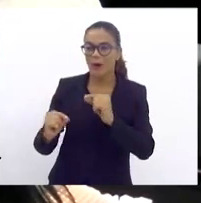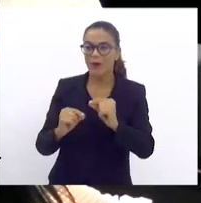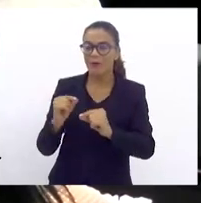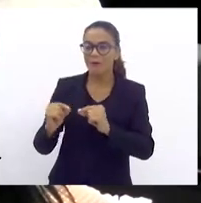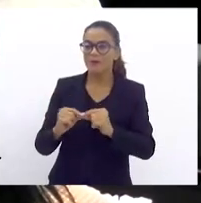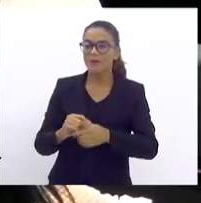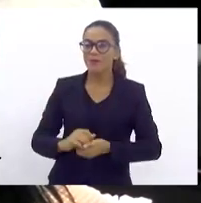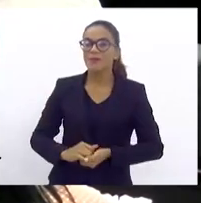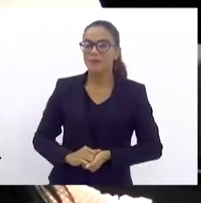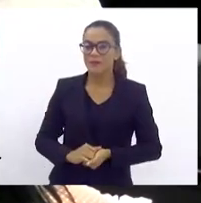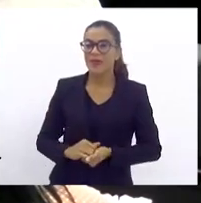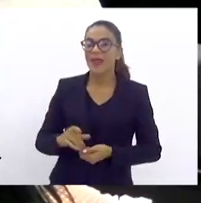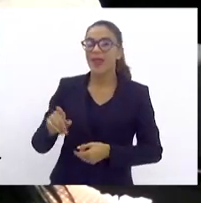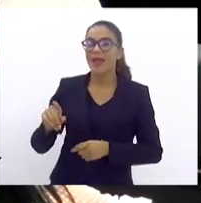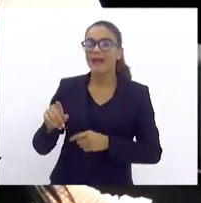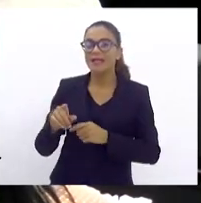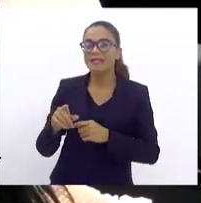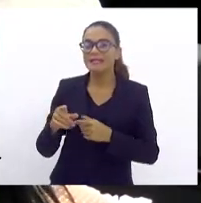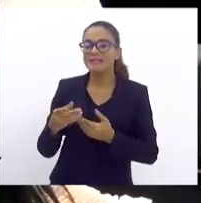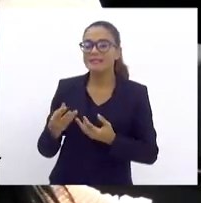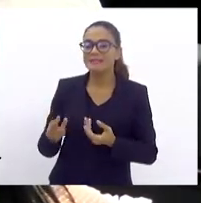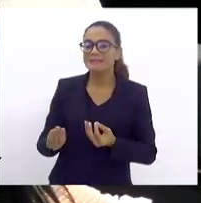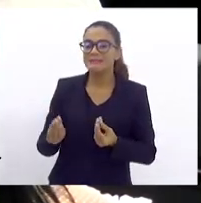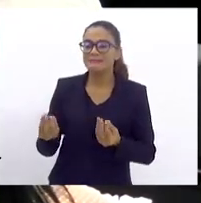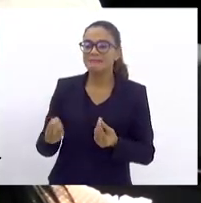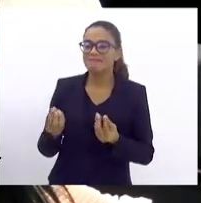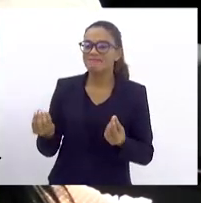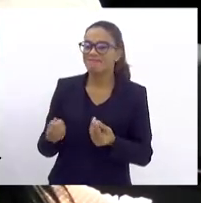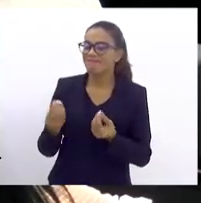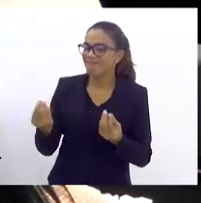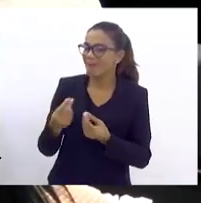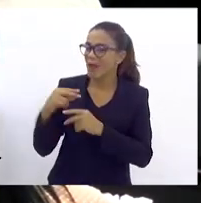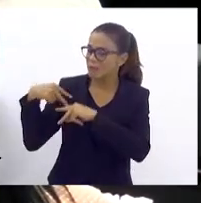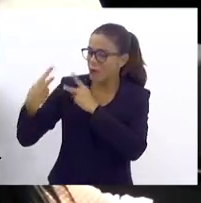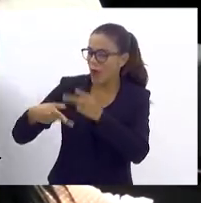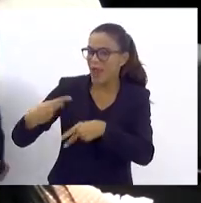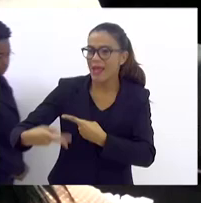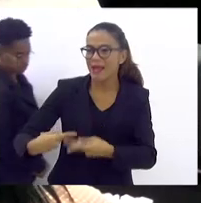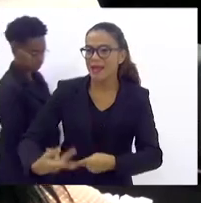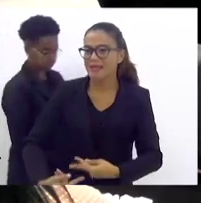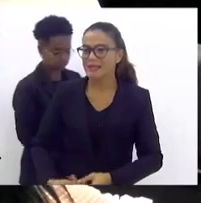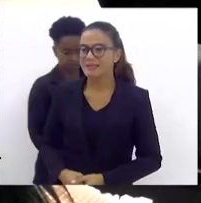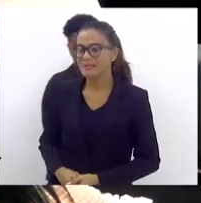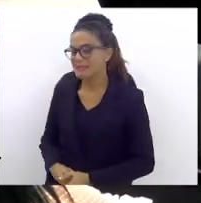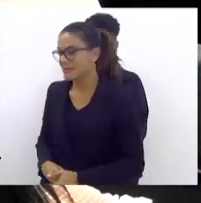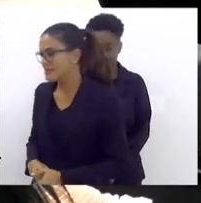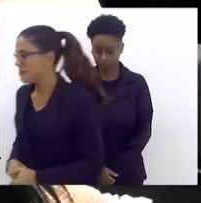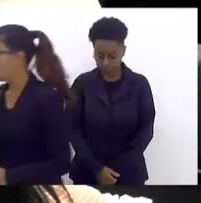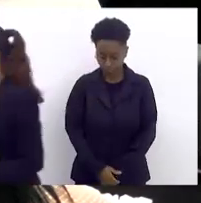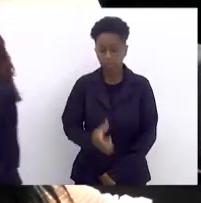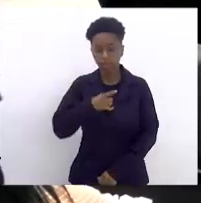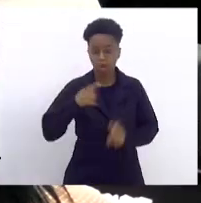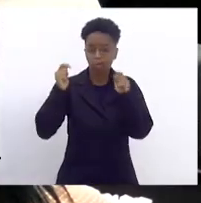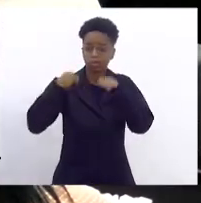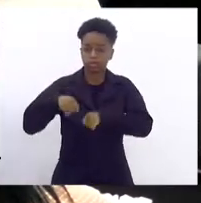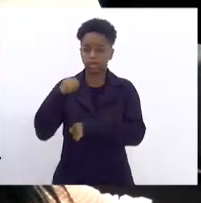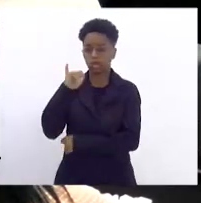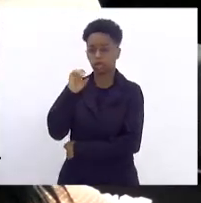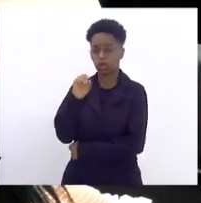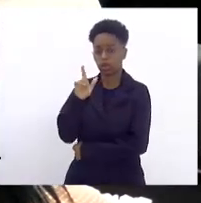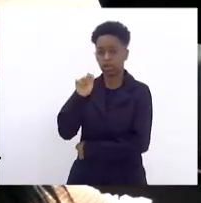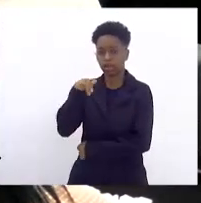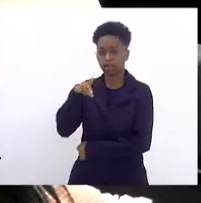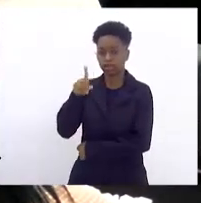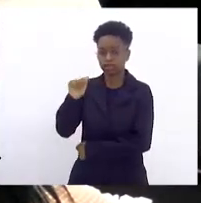como é que esta grande esta é grande herança né nos dá a possibilidade de ter a Yolanda conosco agora